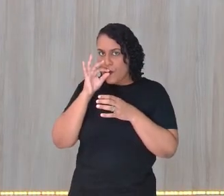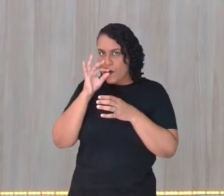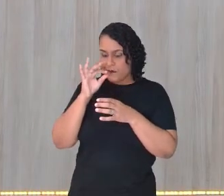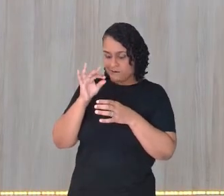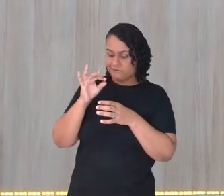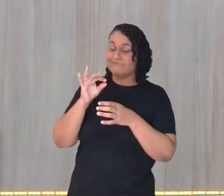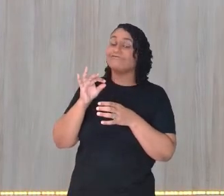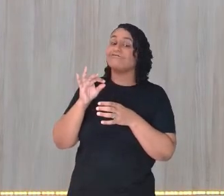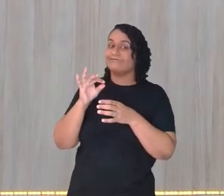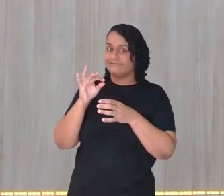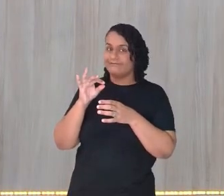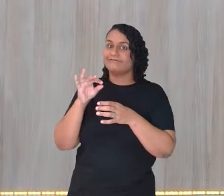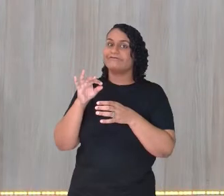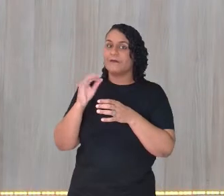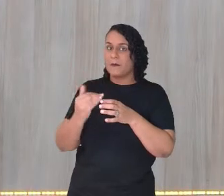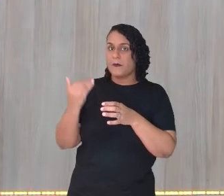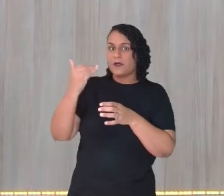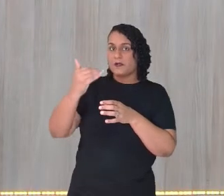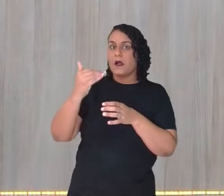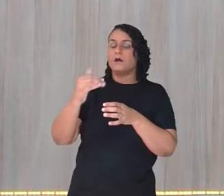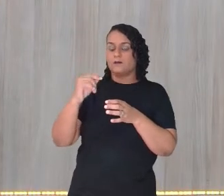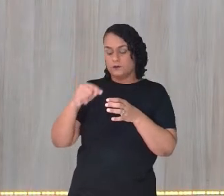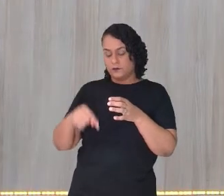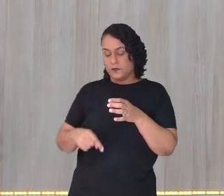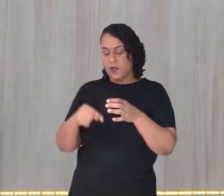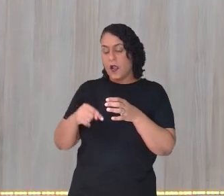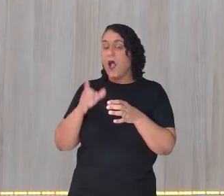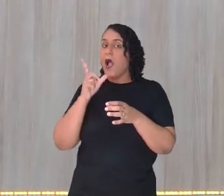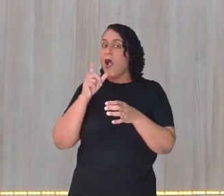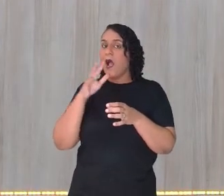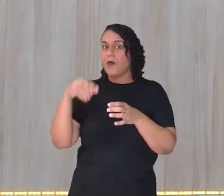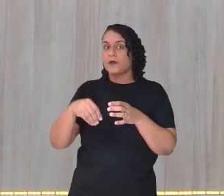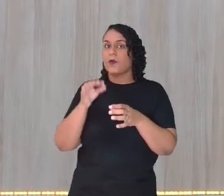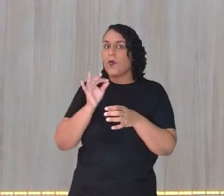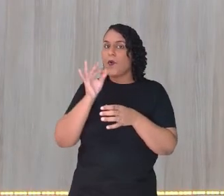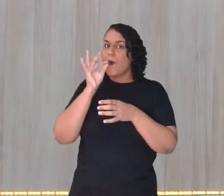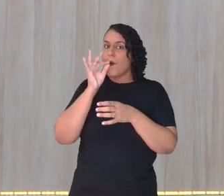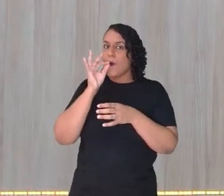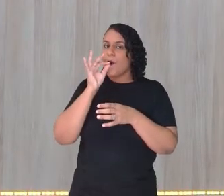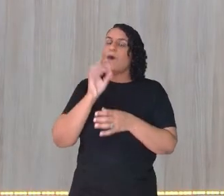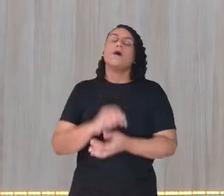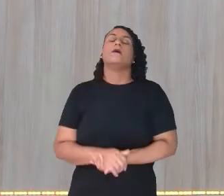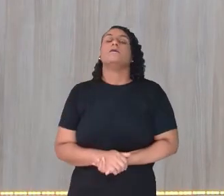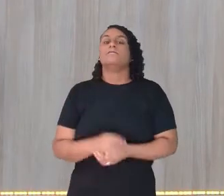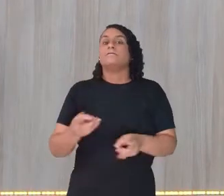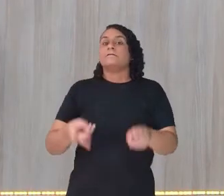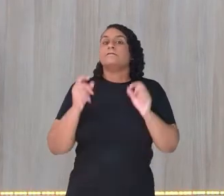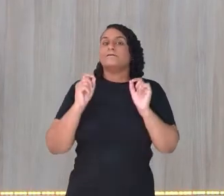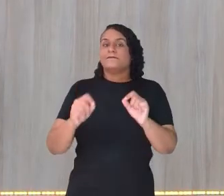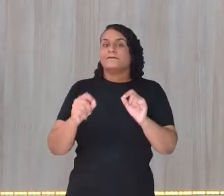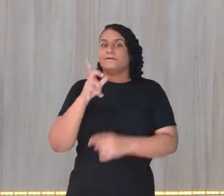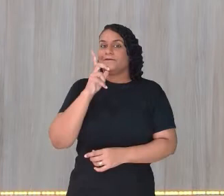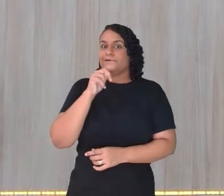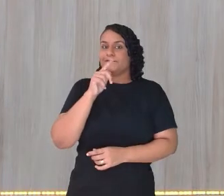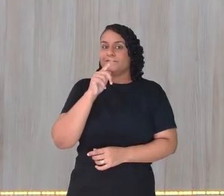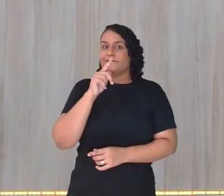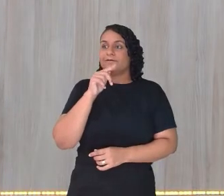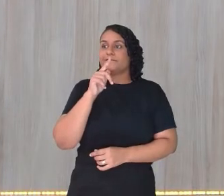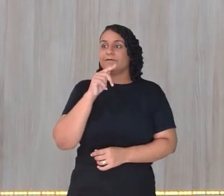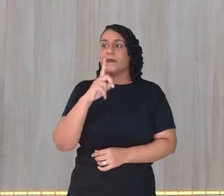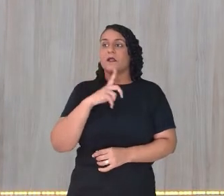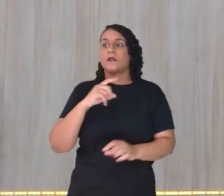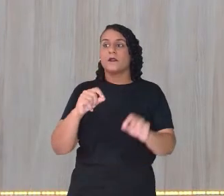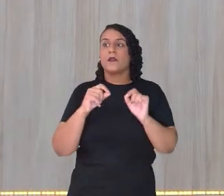do que o restante da água que está no copo, ou na garrafa, ou até mesmo na latinha. Vimos a questão que a água tem tensão